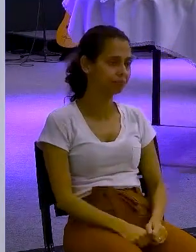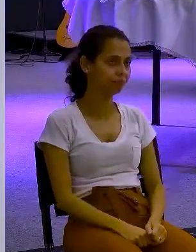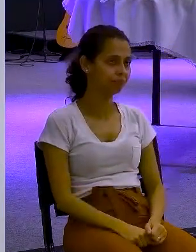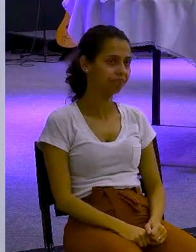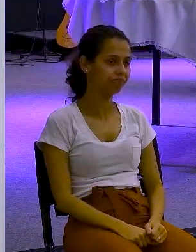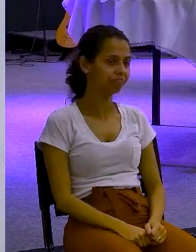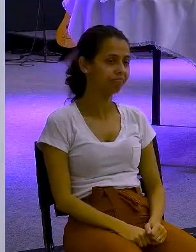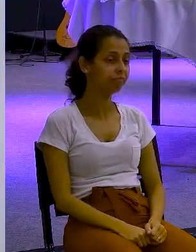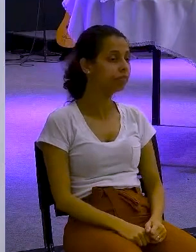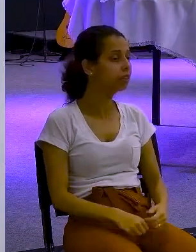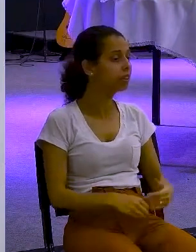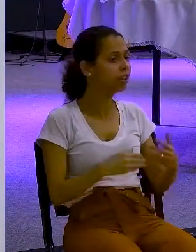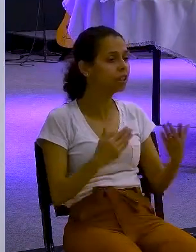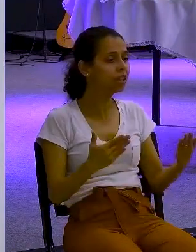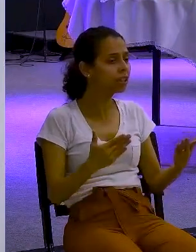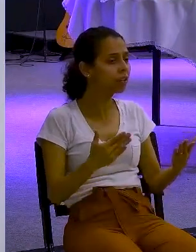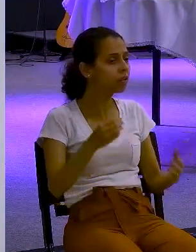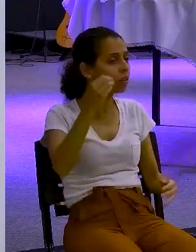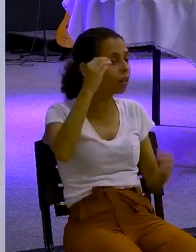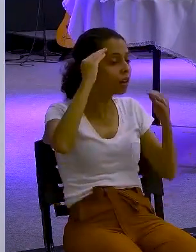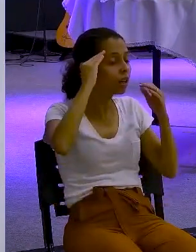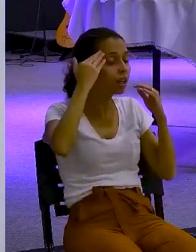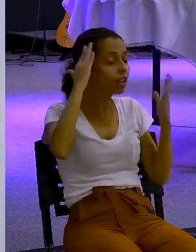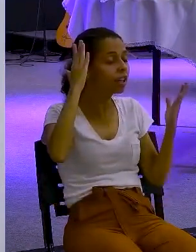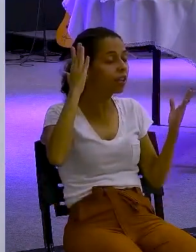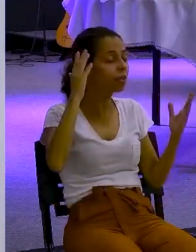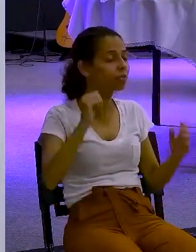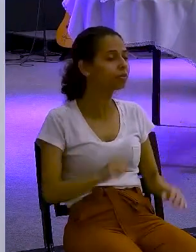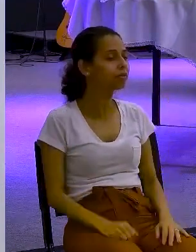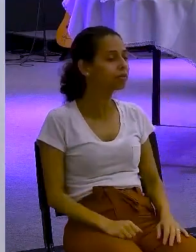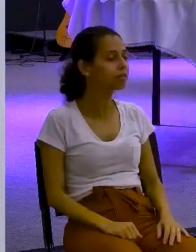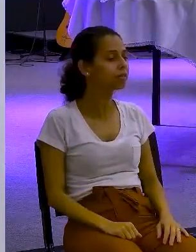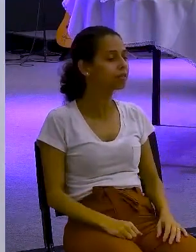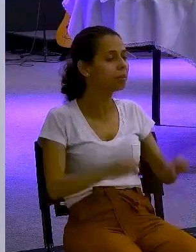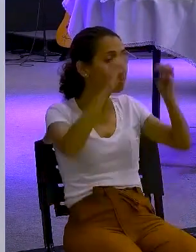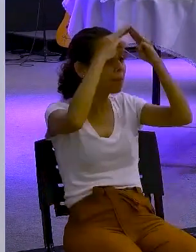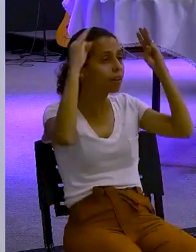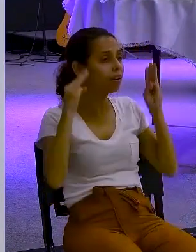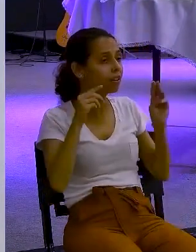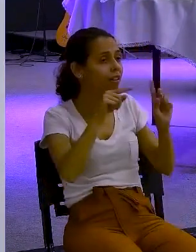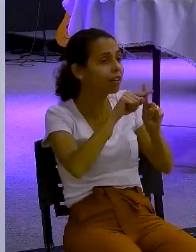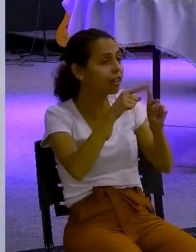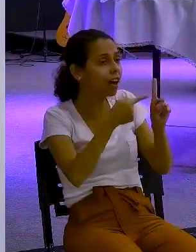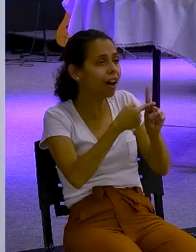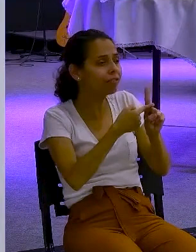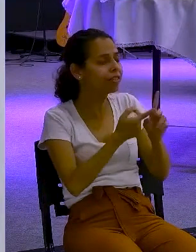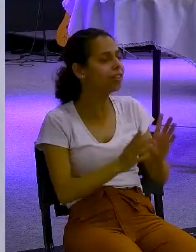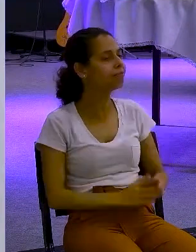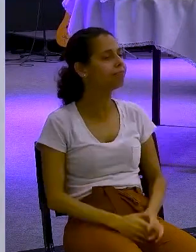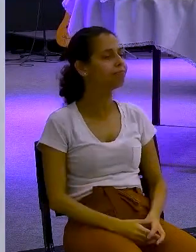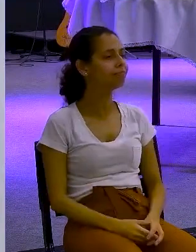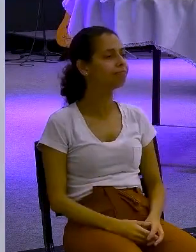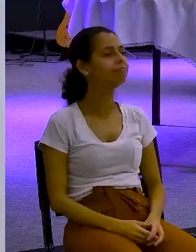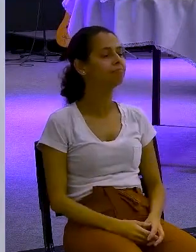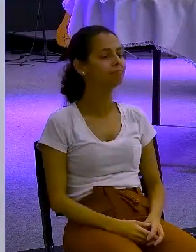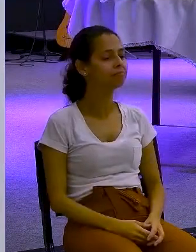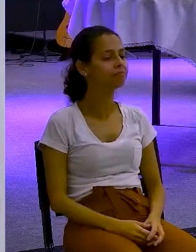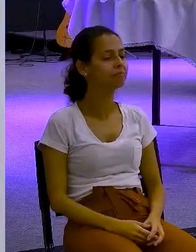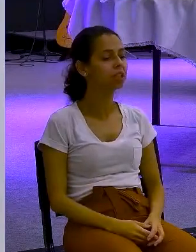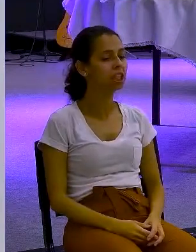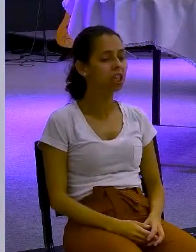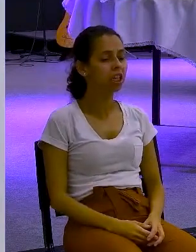Então ela entendeu, Maria está grávida. Mas este discernimento é